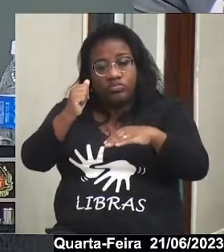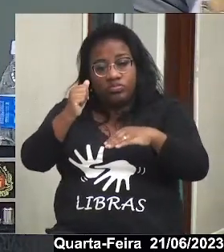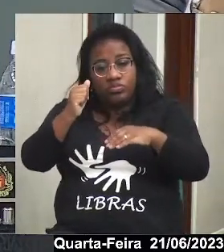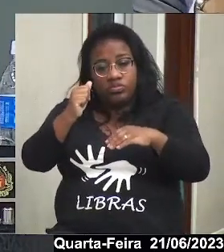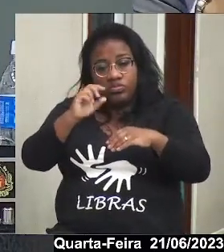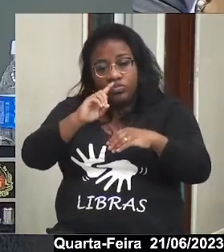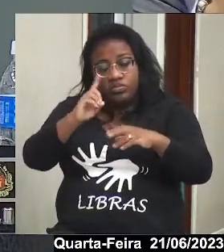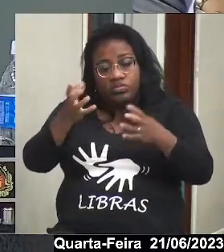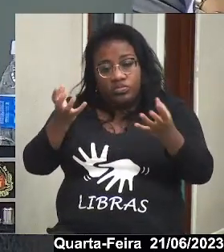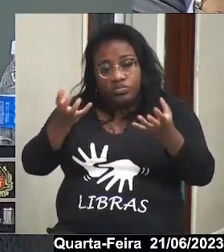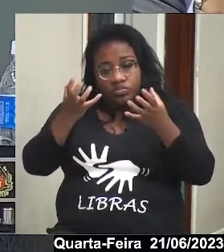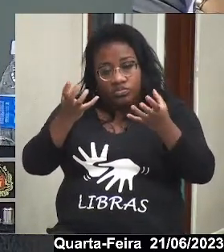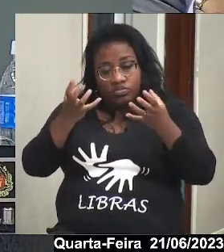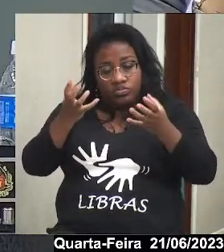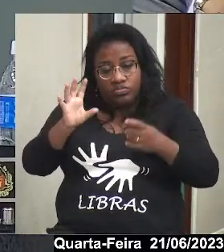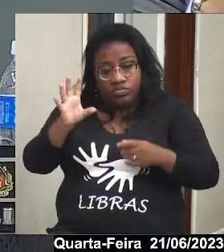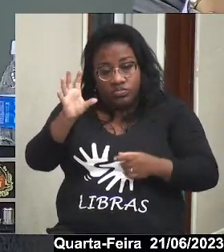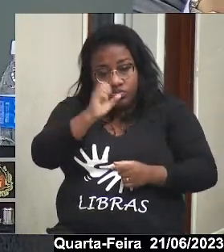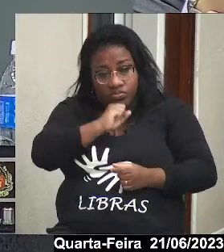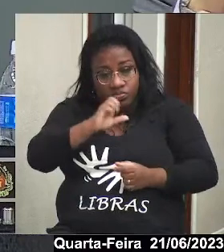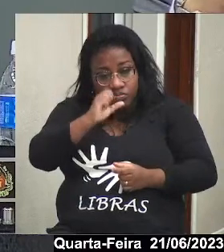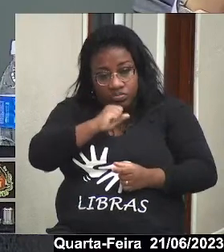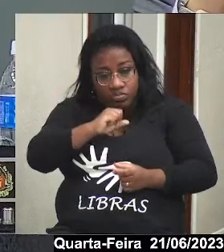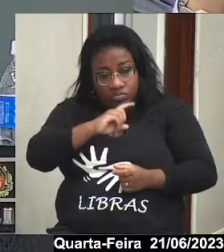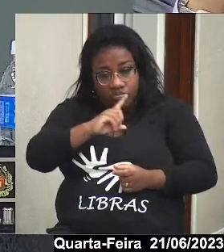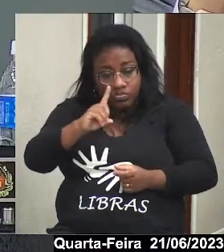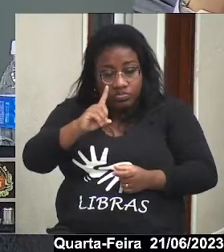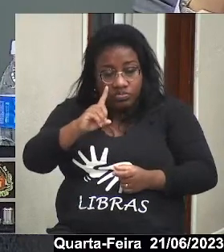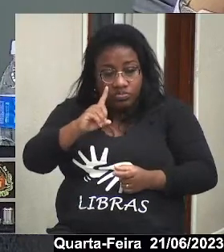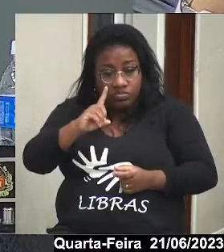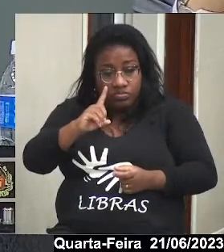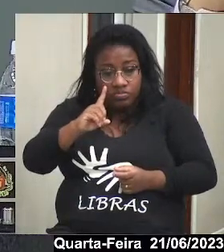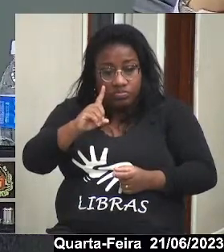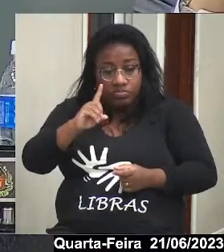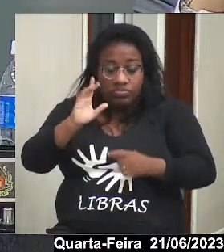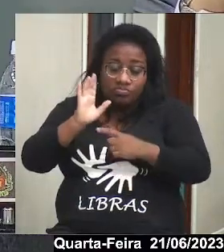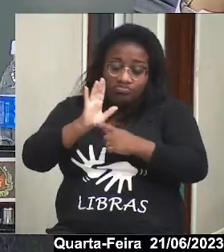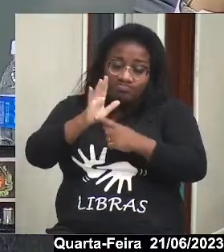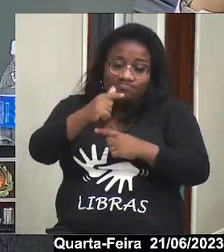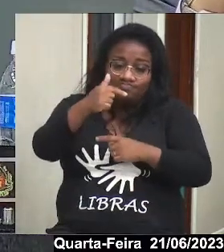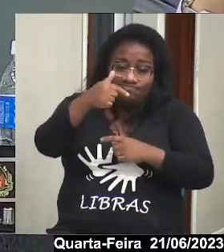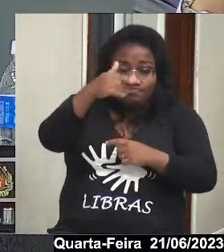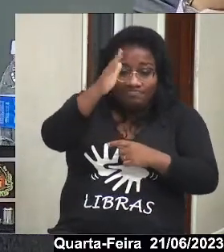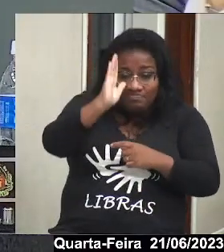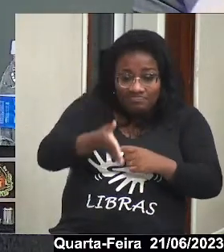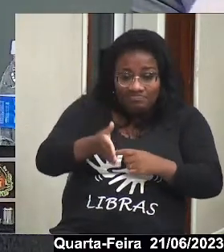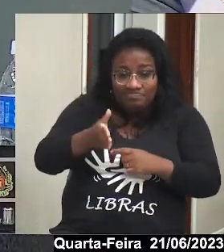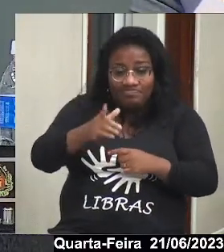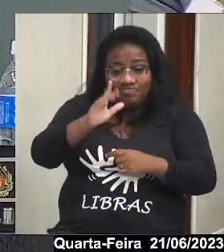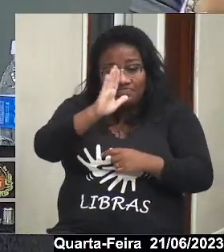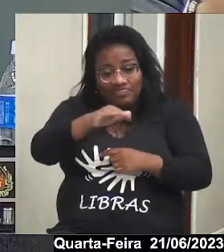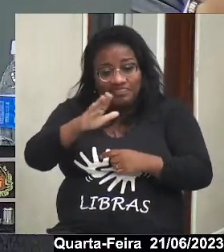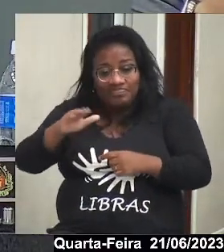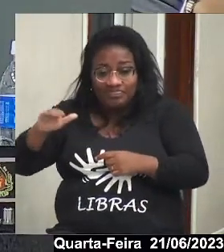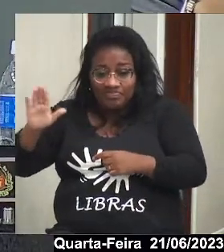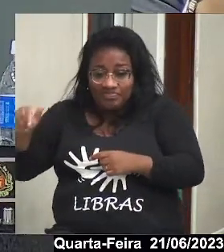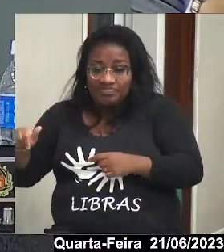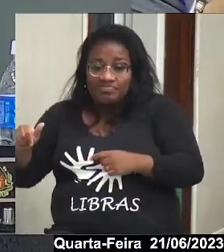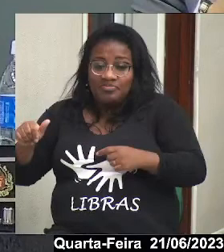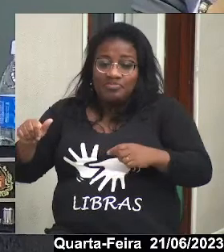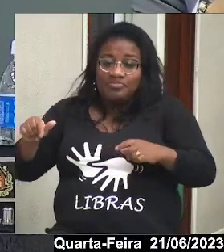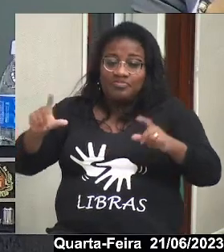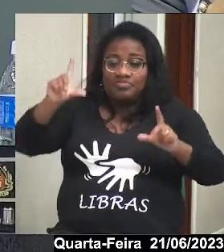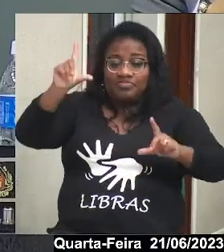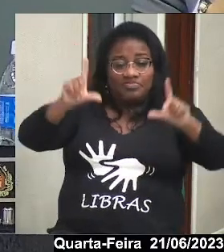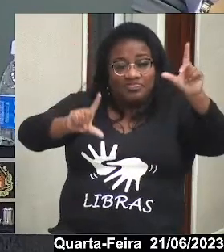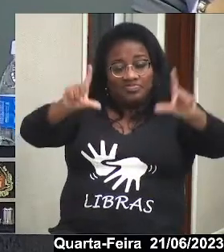próximo, é o que Deus quer da gente. E no sábado, Deus não me decepcionou. 7:30 da noite, naquele frio, e tinha uma quantidade de